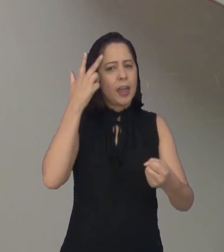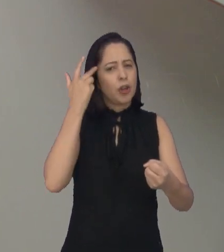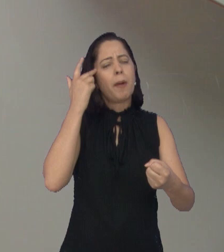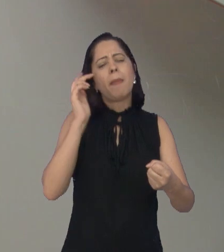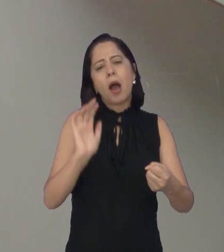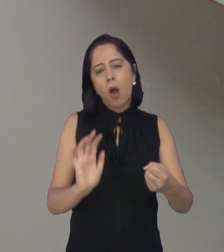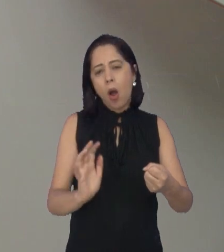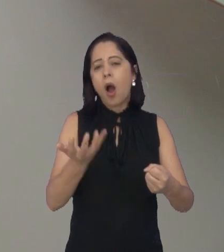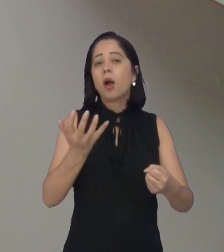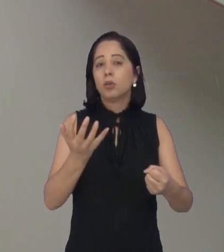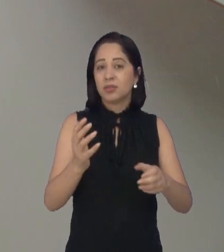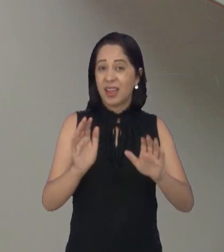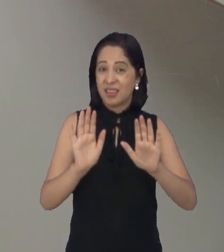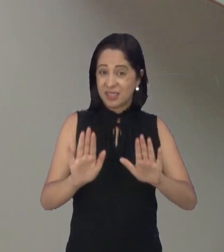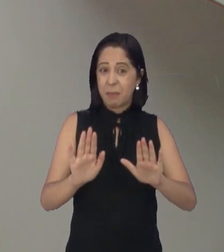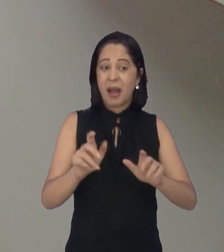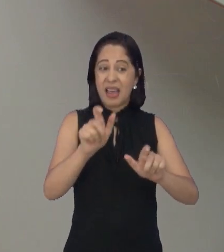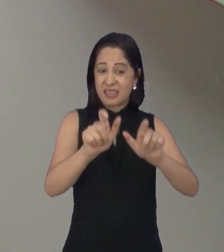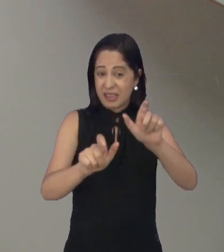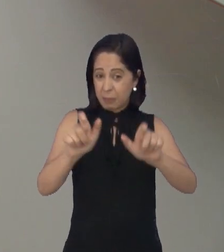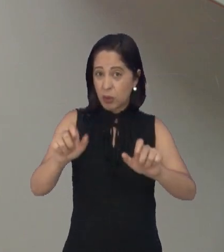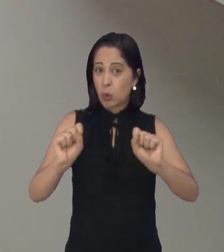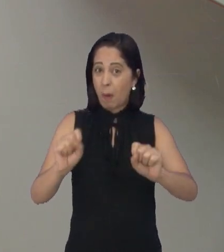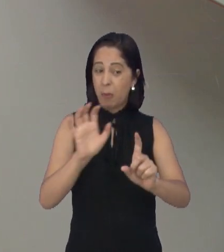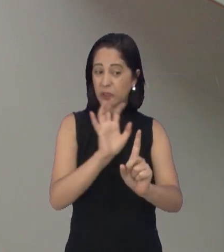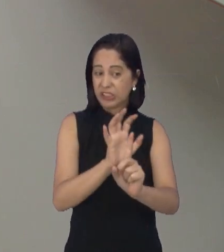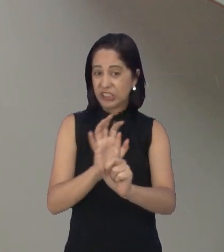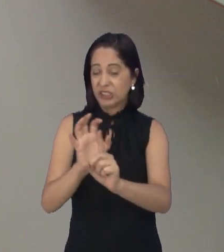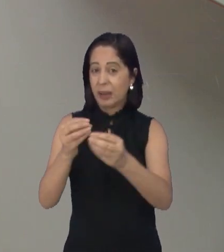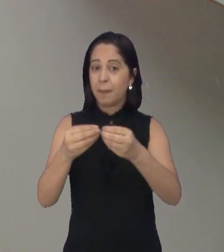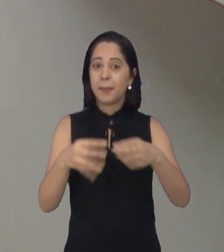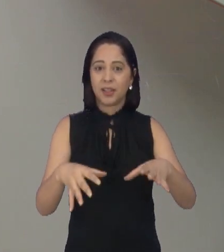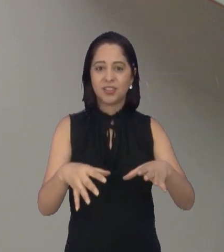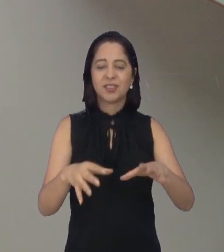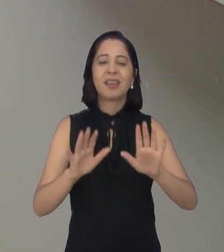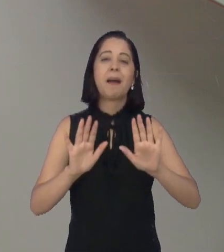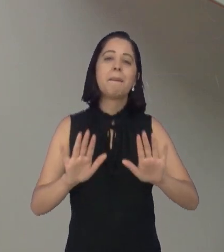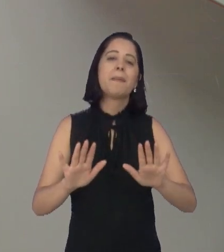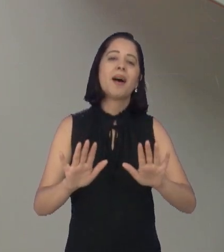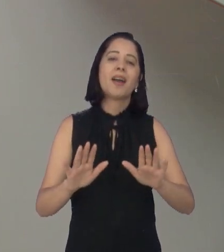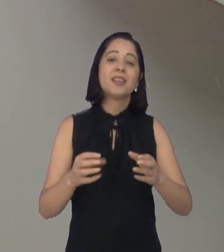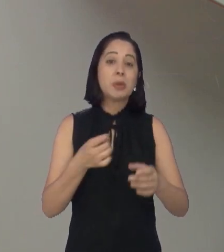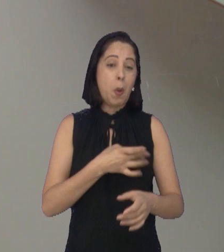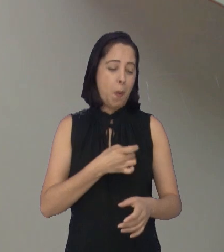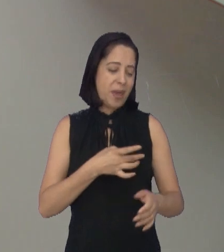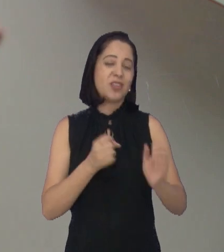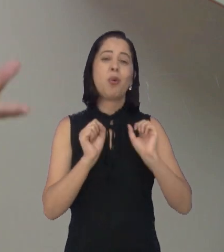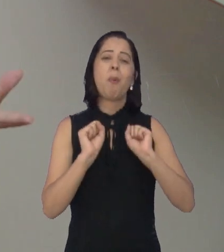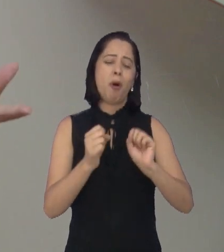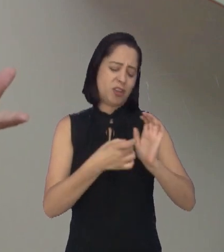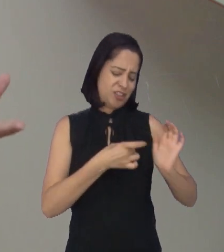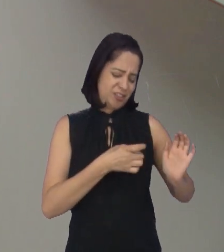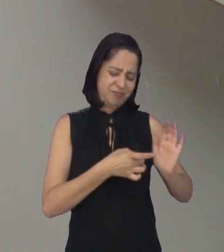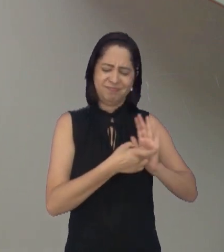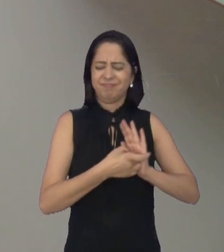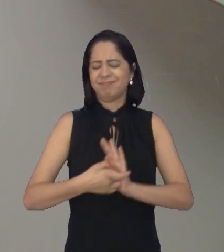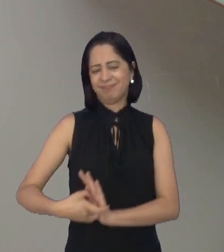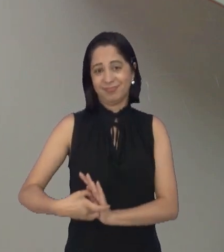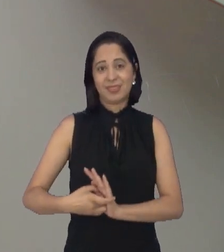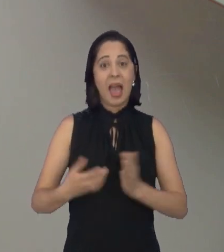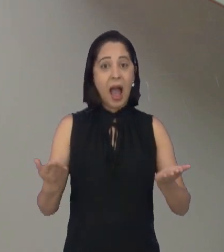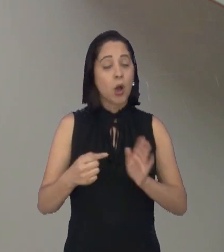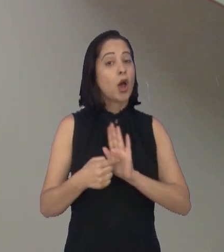pode afetar muitas pessoas. A boa notícia é que esse medo pode ser superado. E a gente te mostra